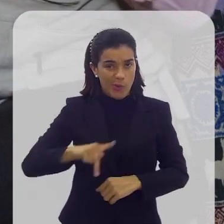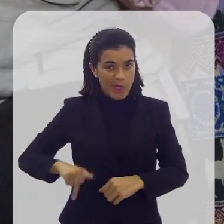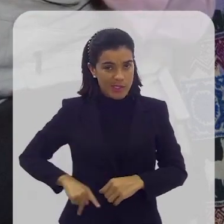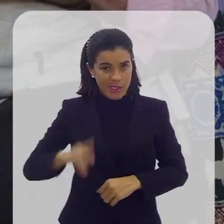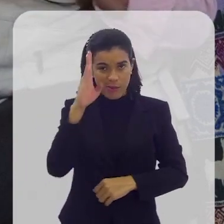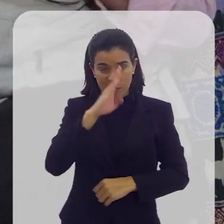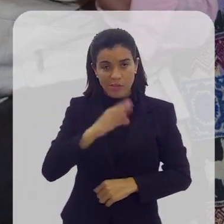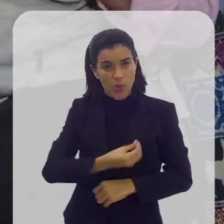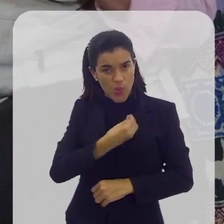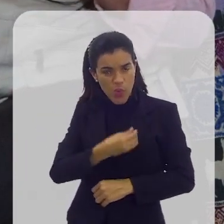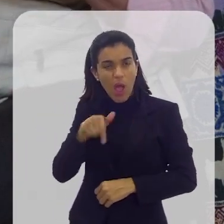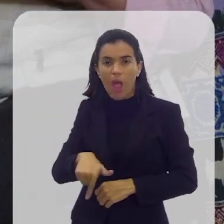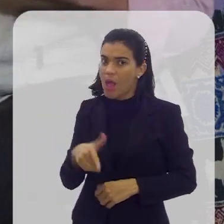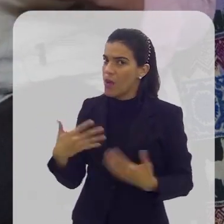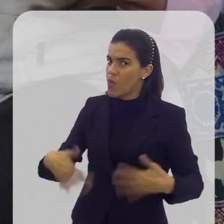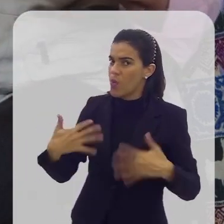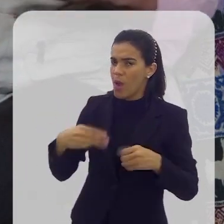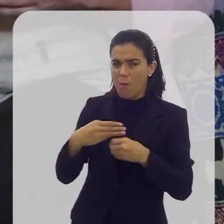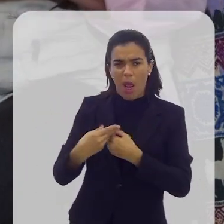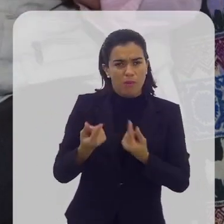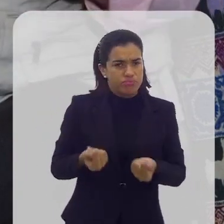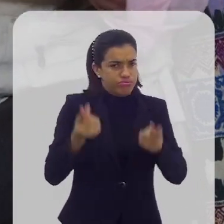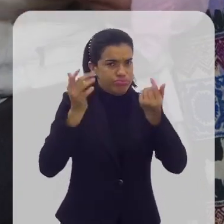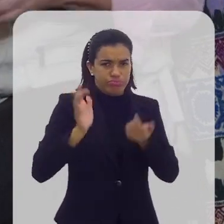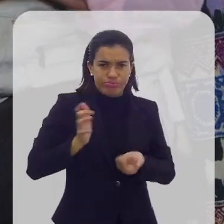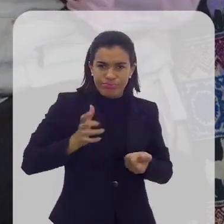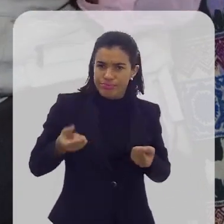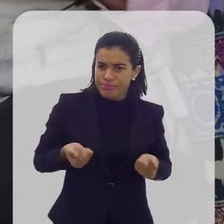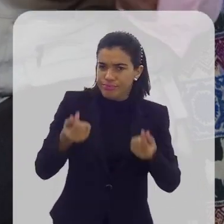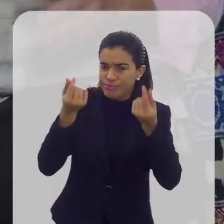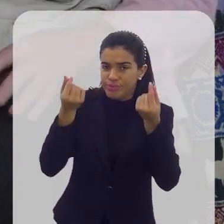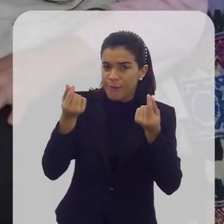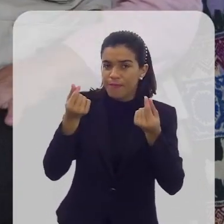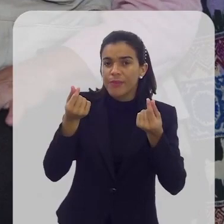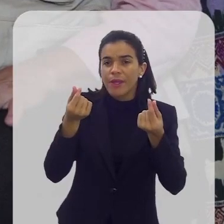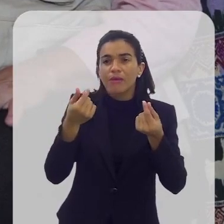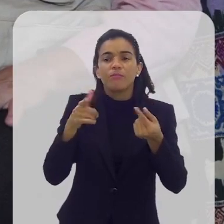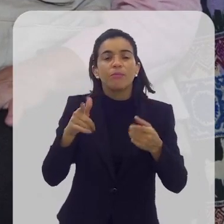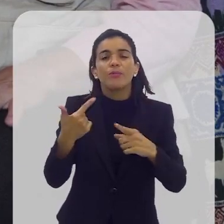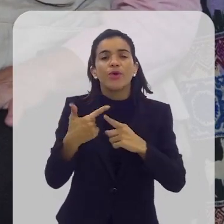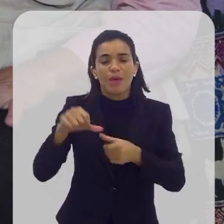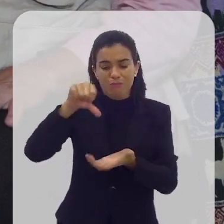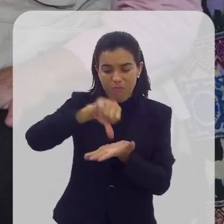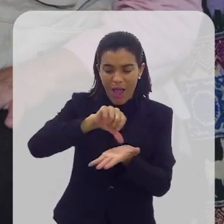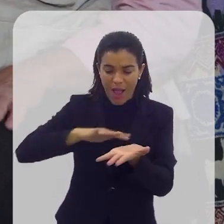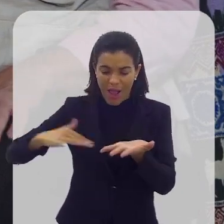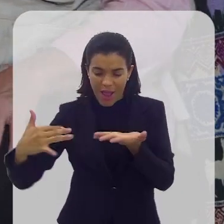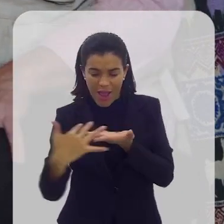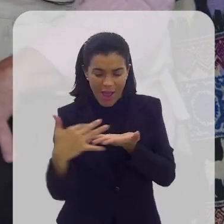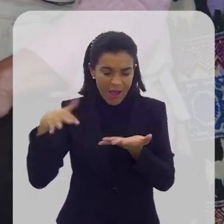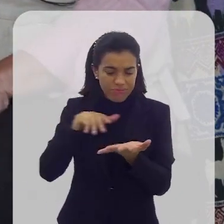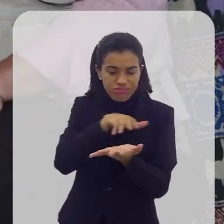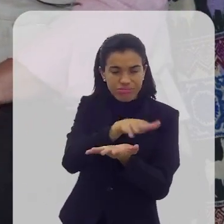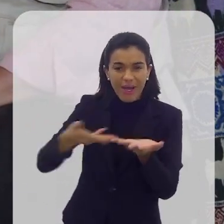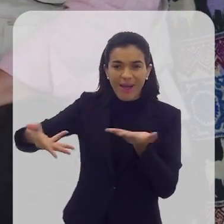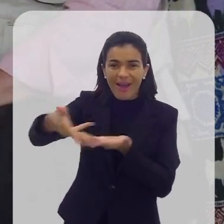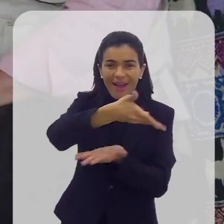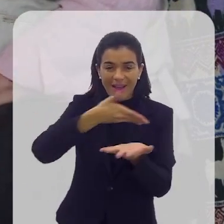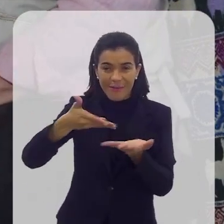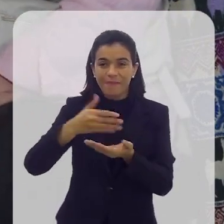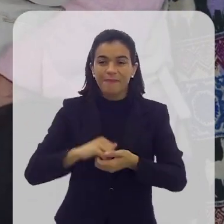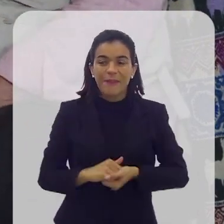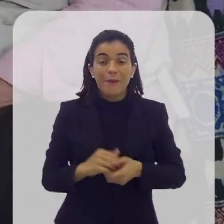de umbanda, né, e guardavam os objetos sagrados como prova de um crime. A mãe meninazinha de Oxum